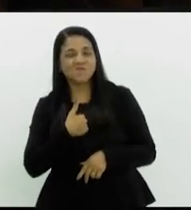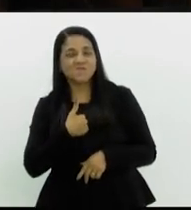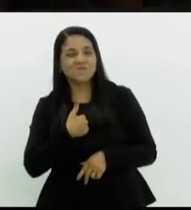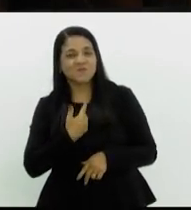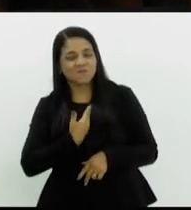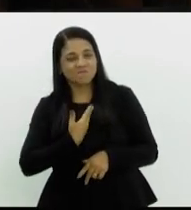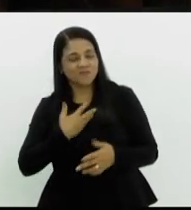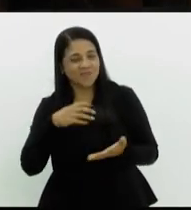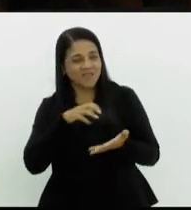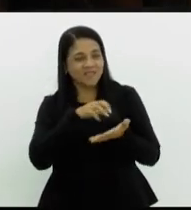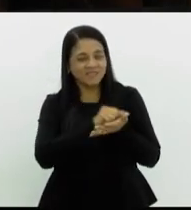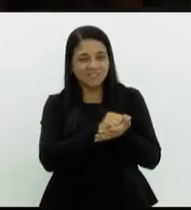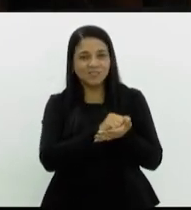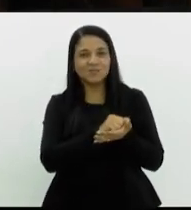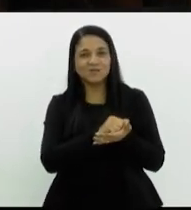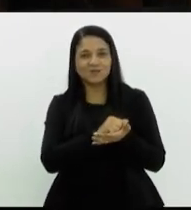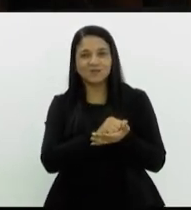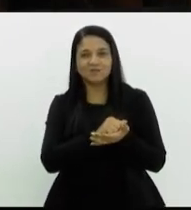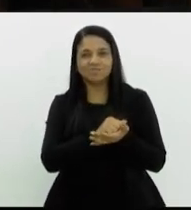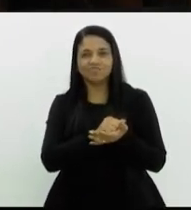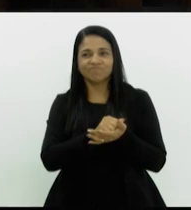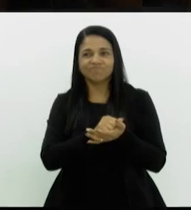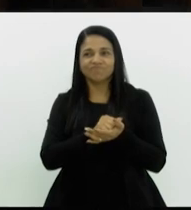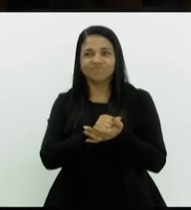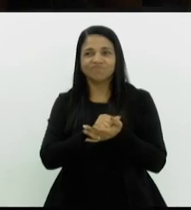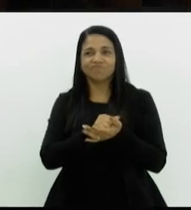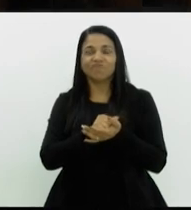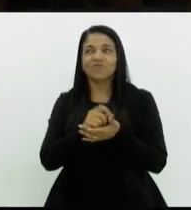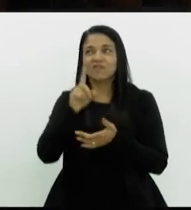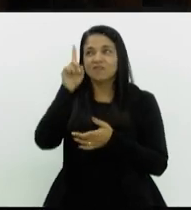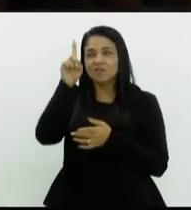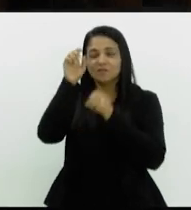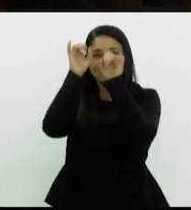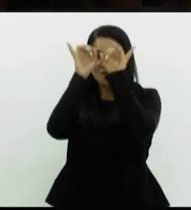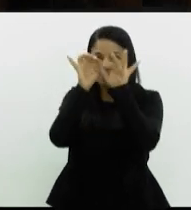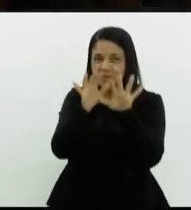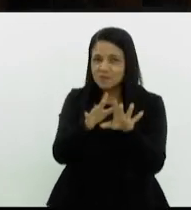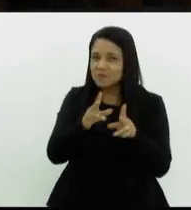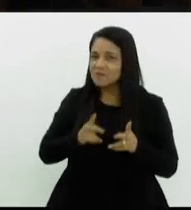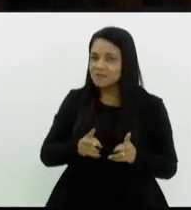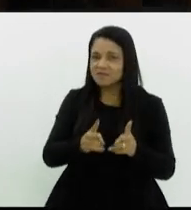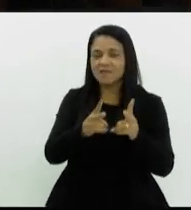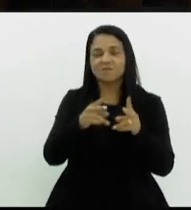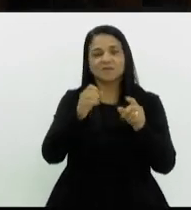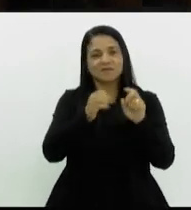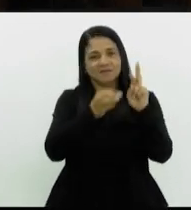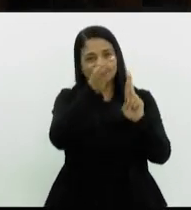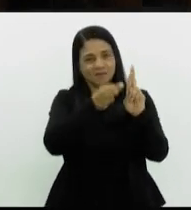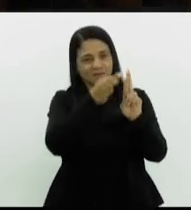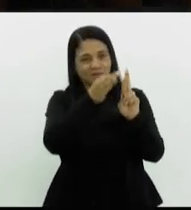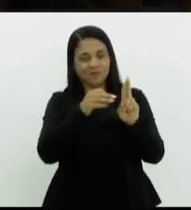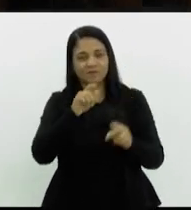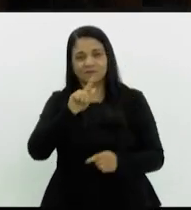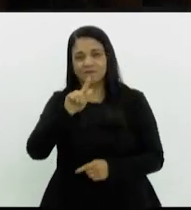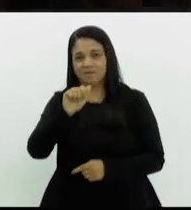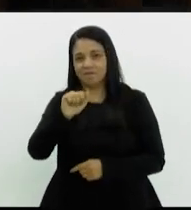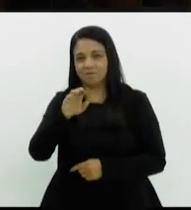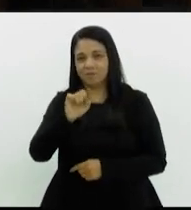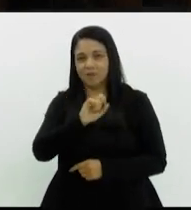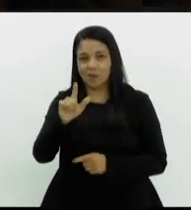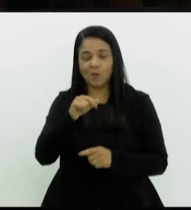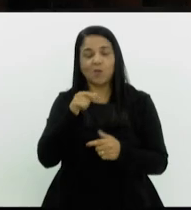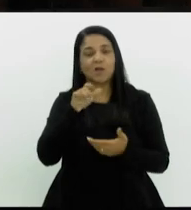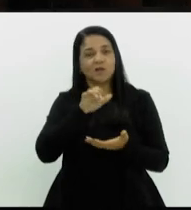esse registro, né? Que o grande arquiteto do universo continue lhe abençoando, o desembargador Gabriel, a sua